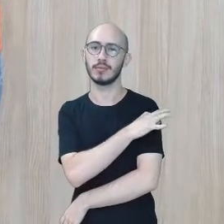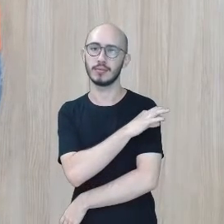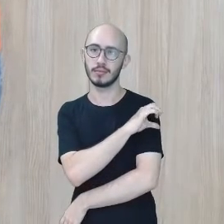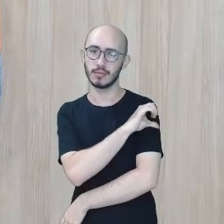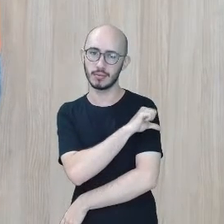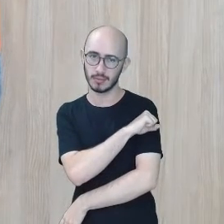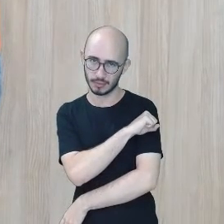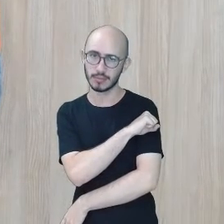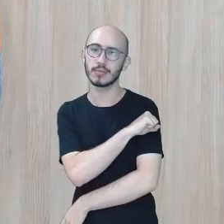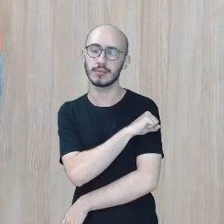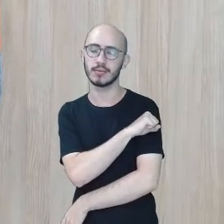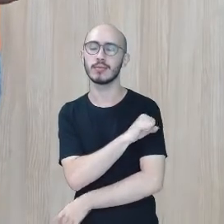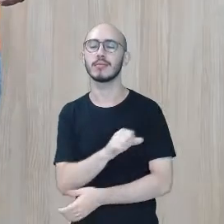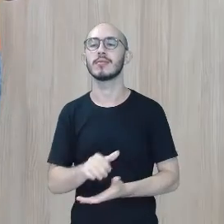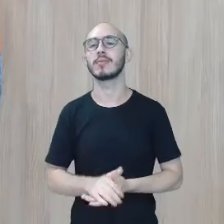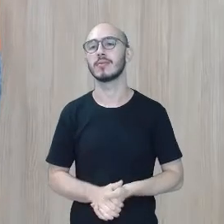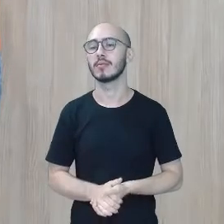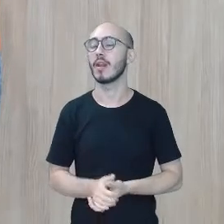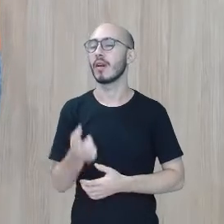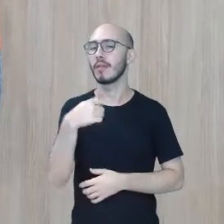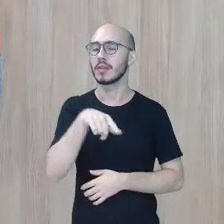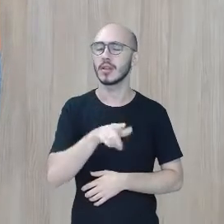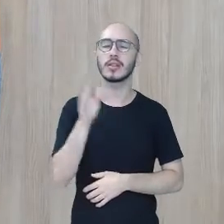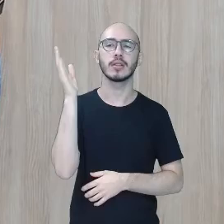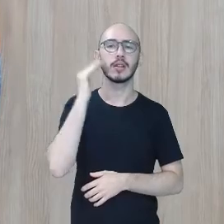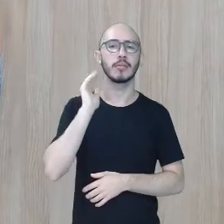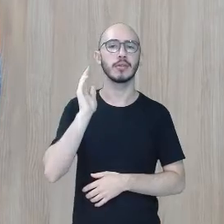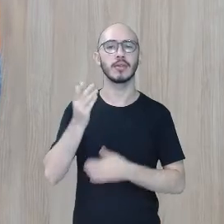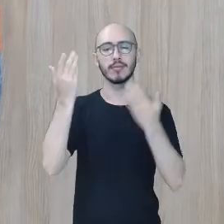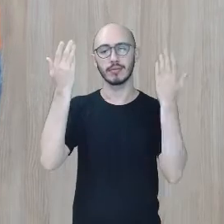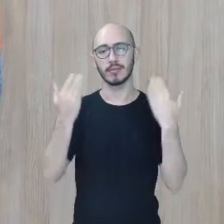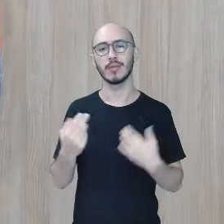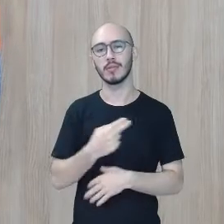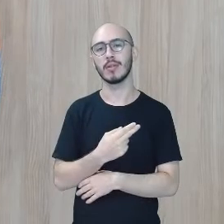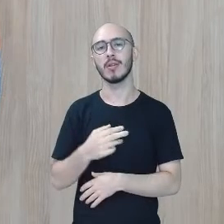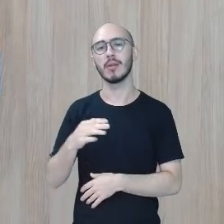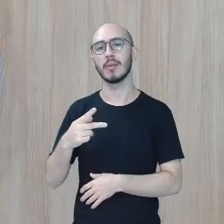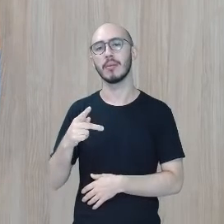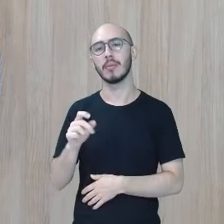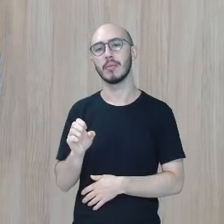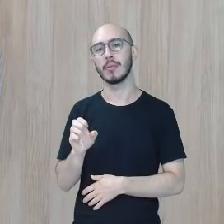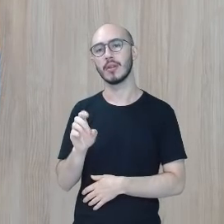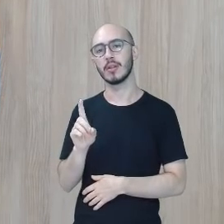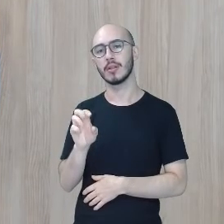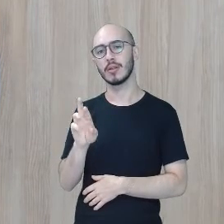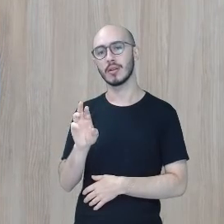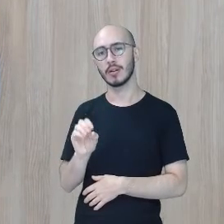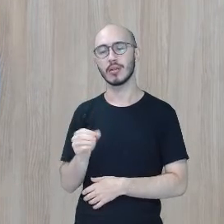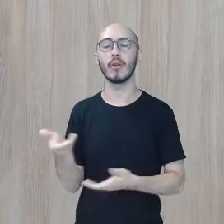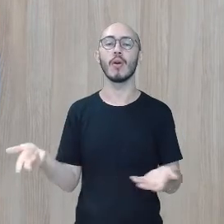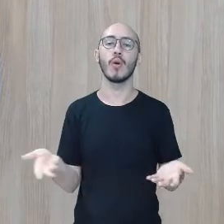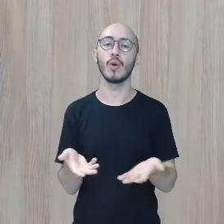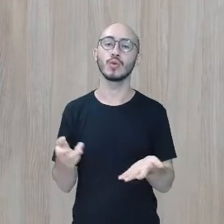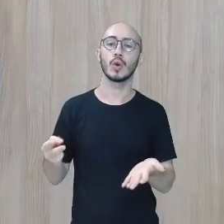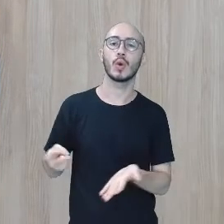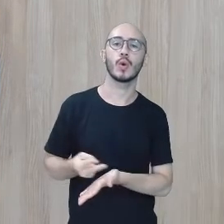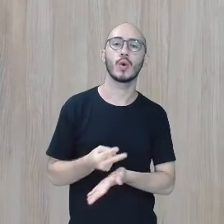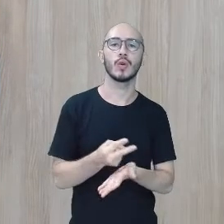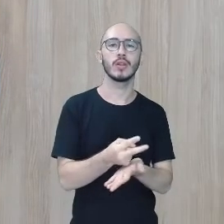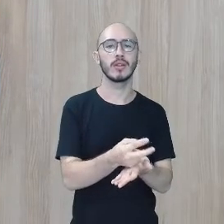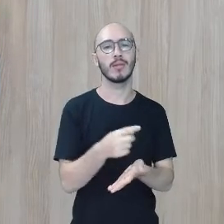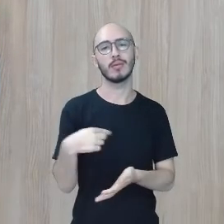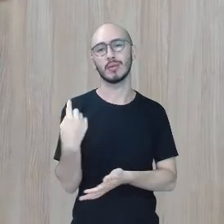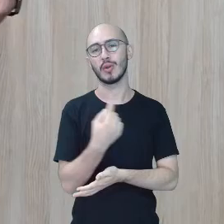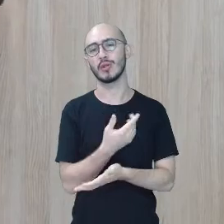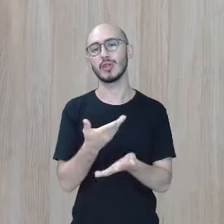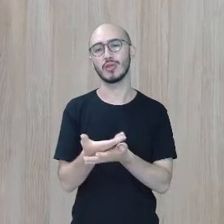os oitavos anos. Como você bem sabe, eu me chamo Pedro Vitor e hoje nós vamos dar continuidade ao que estamos